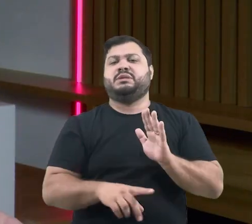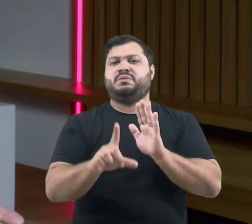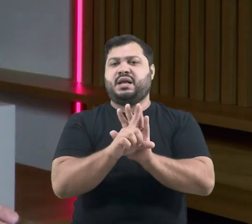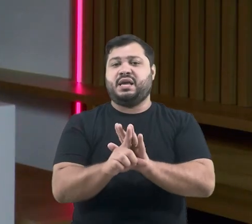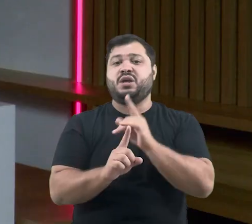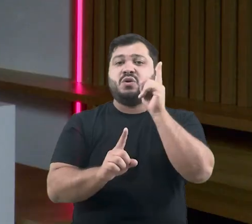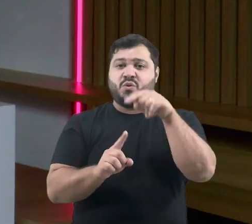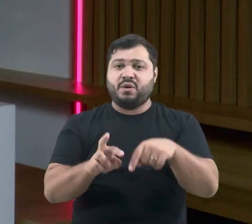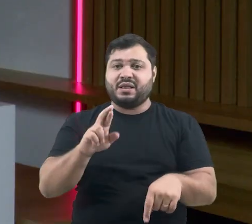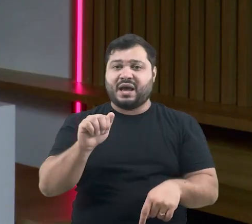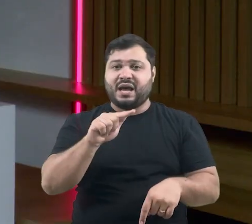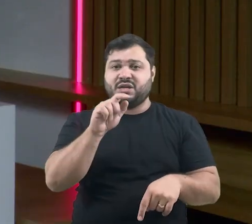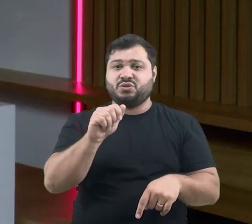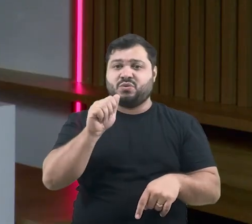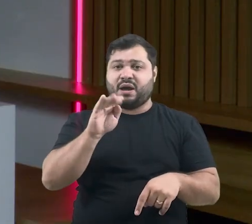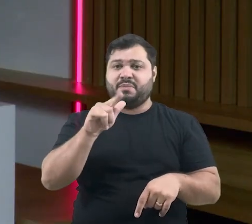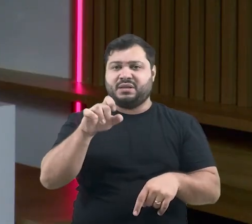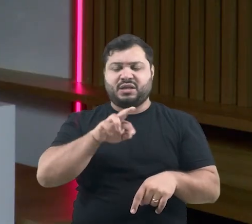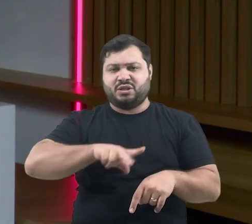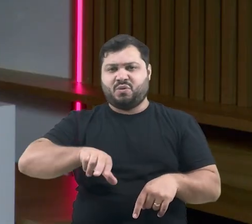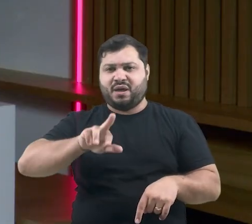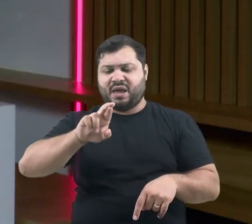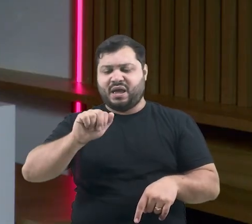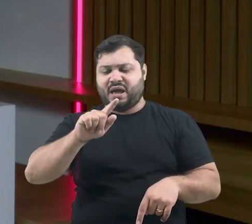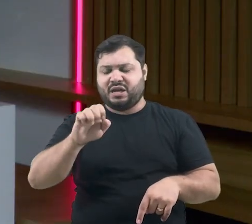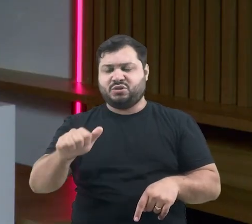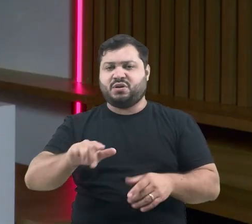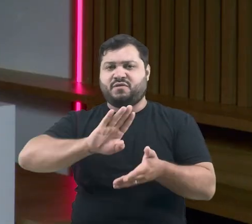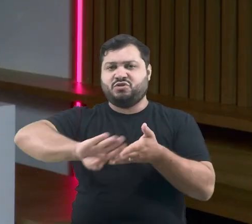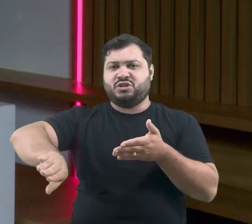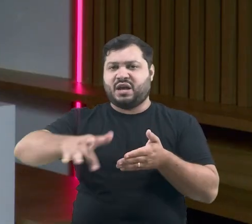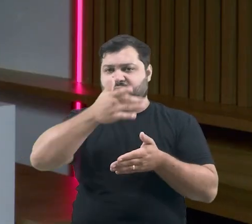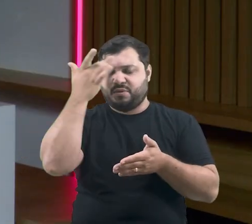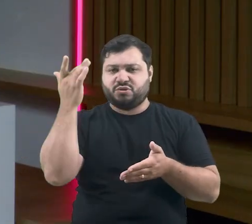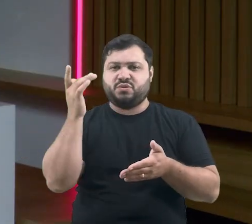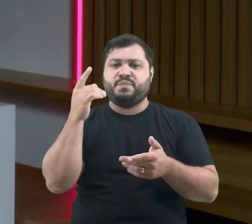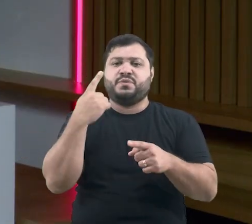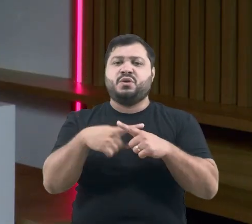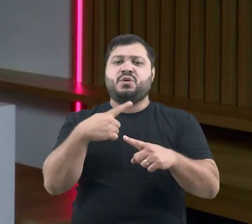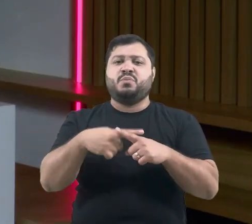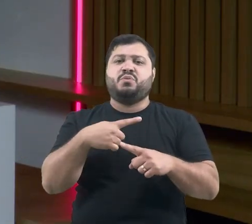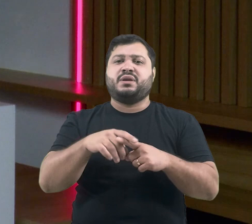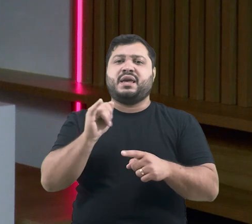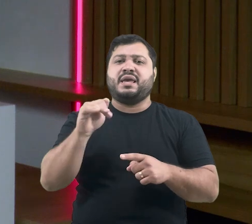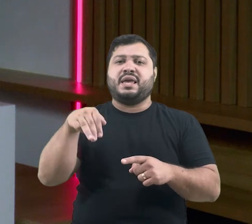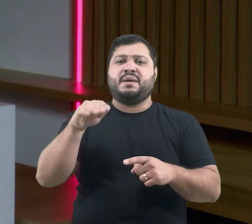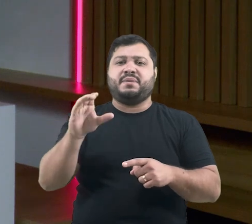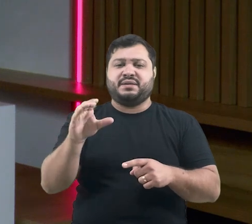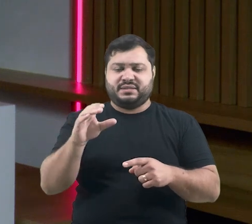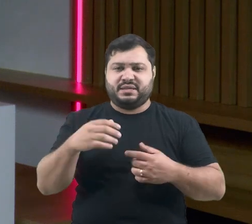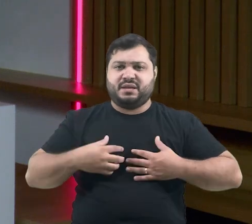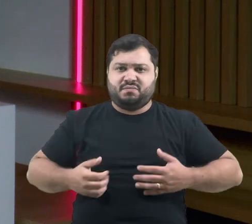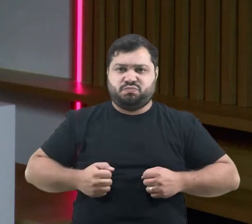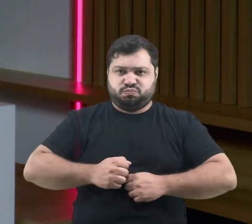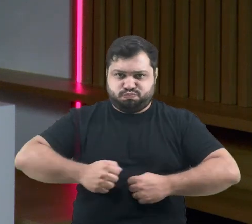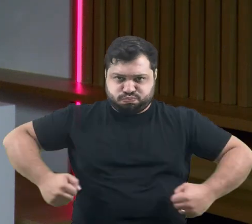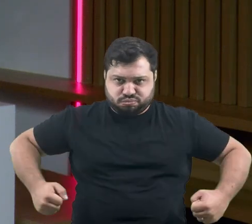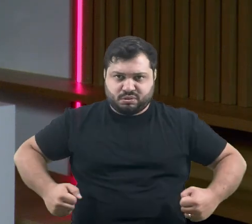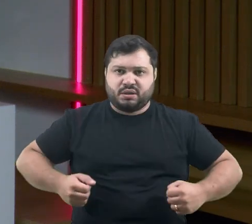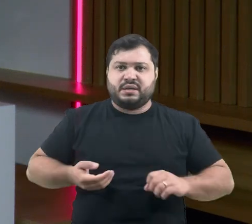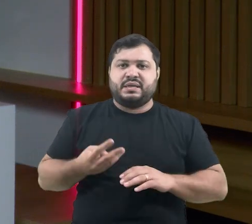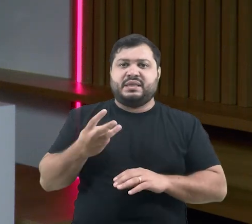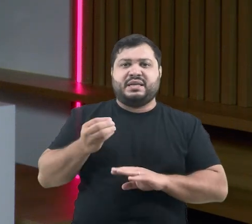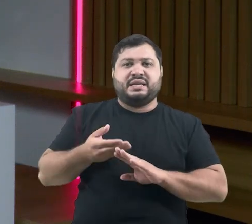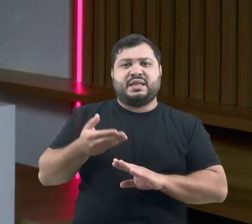princípios legais. E um deles é o da razoabilidade. Ou seja, não é razoável você eliminar uma pessoa simplesmente porque o IMC, o índice de massa